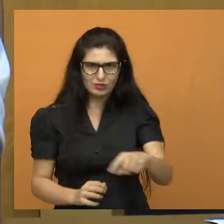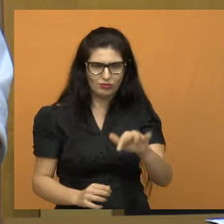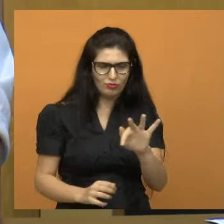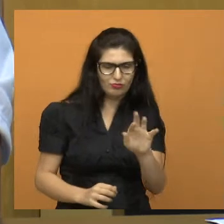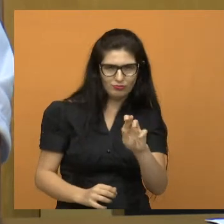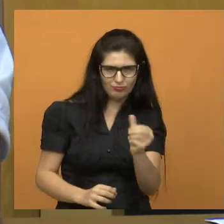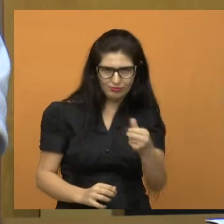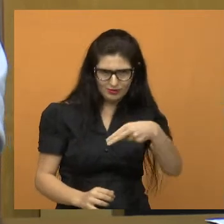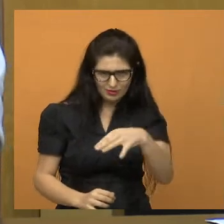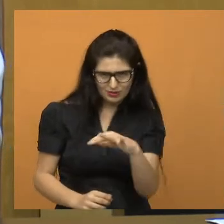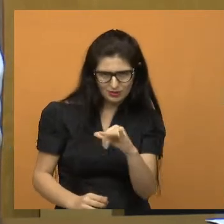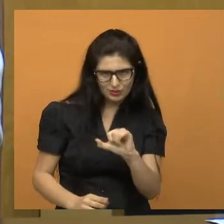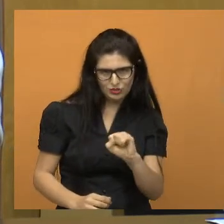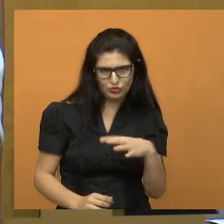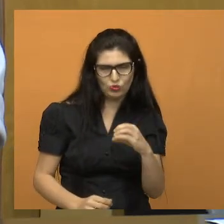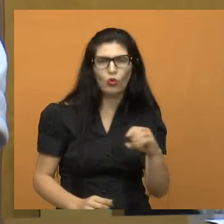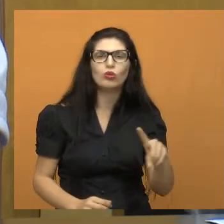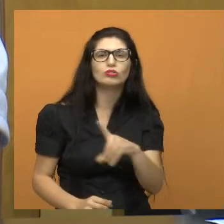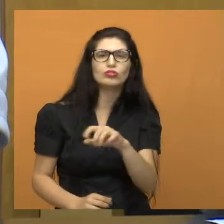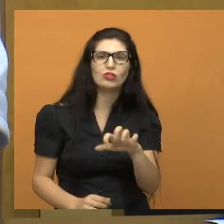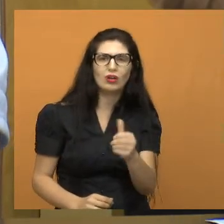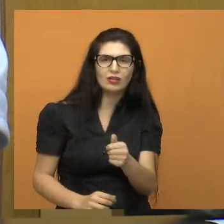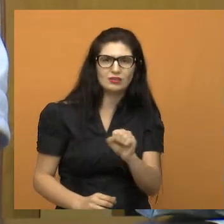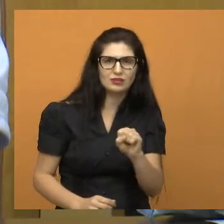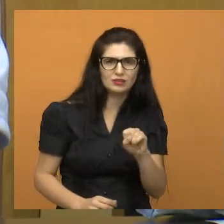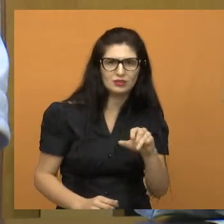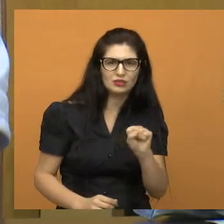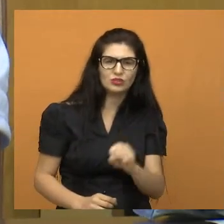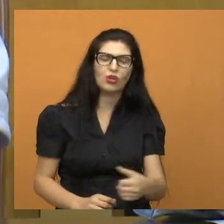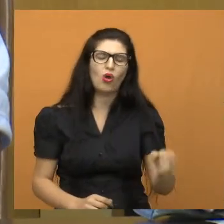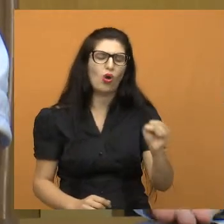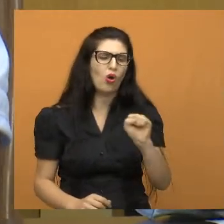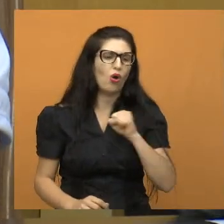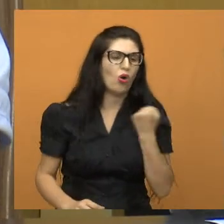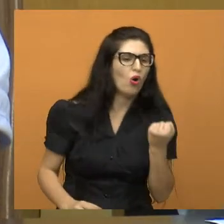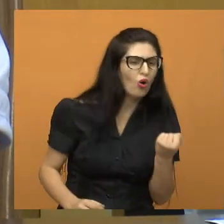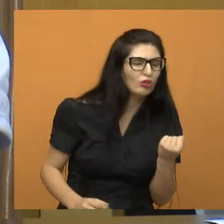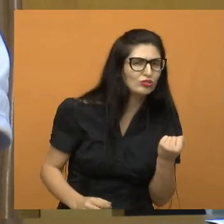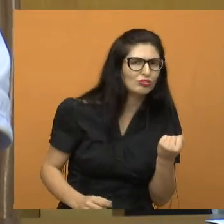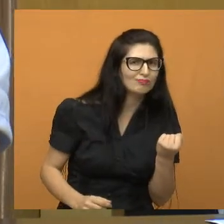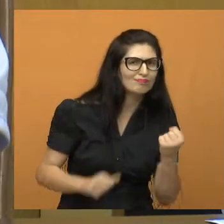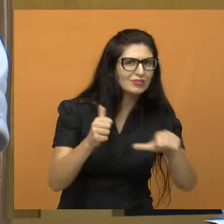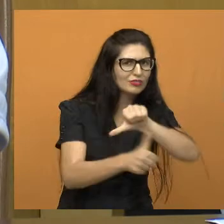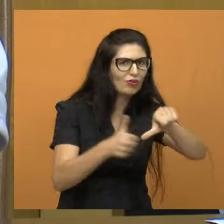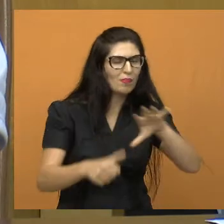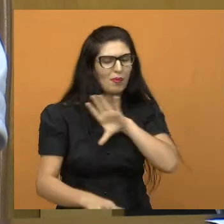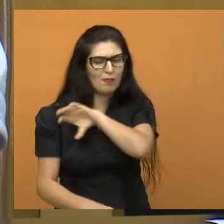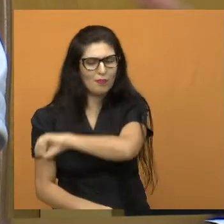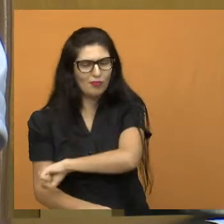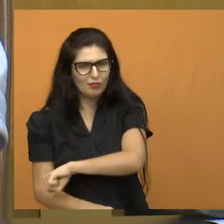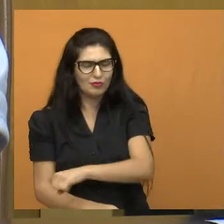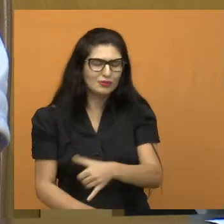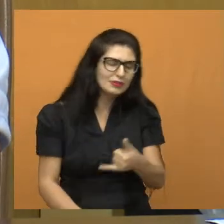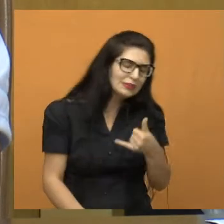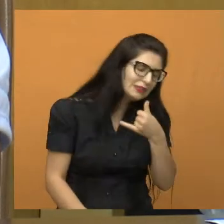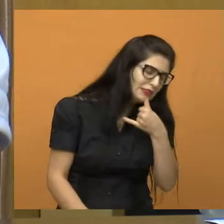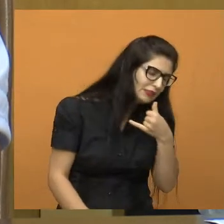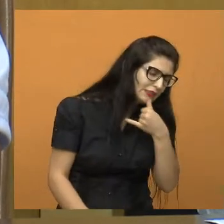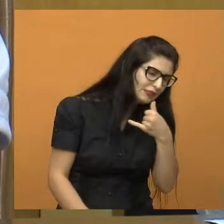lembra? Tem tema música, né? Onde houver ódio, que leve o amor. Onde tiver tristeza,